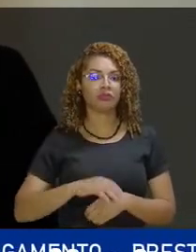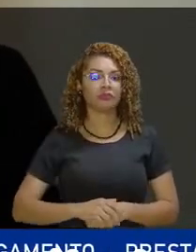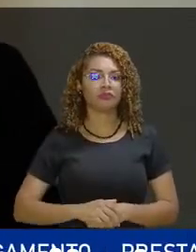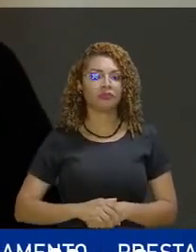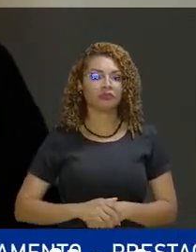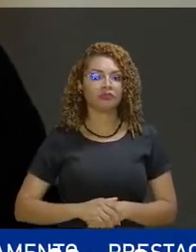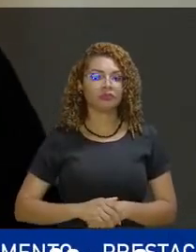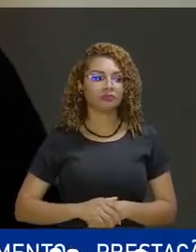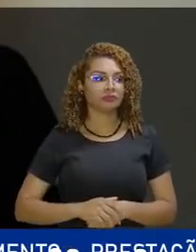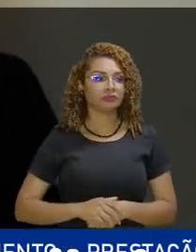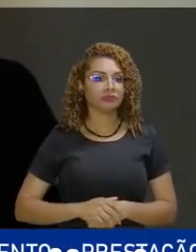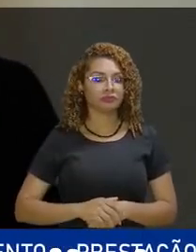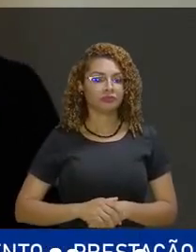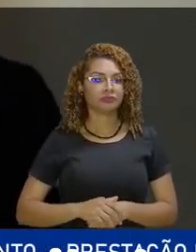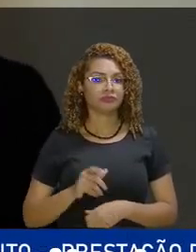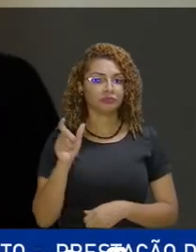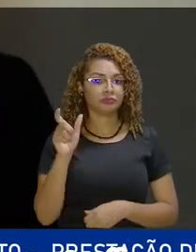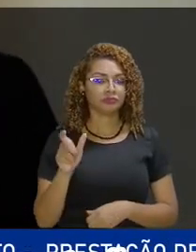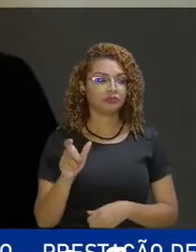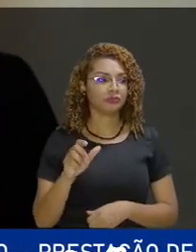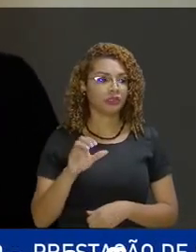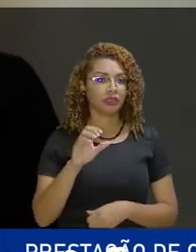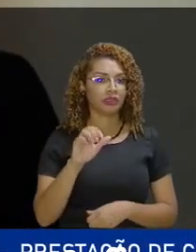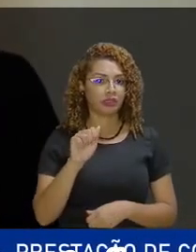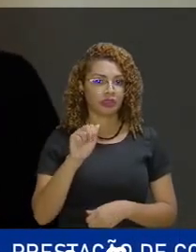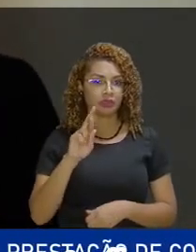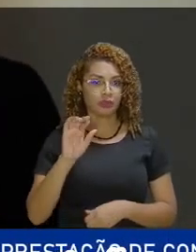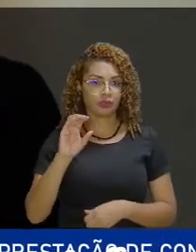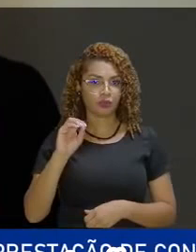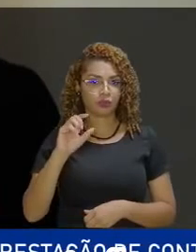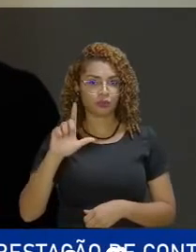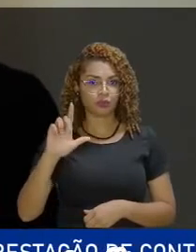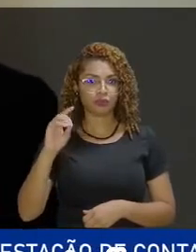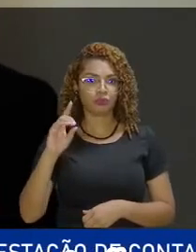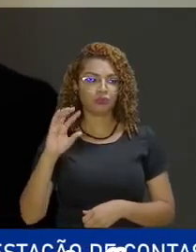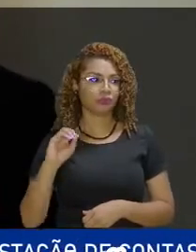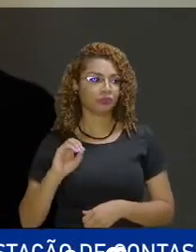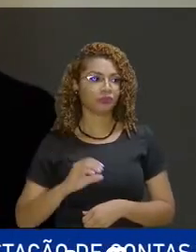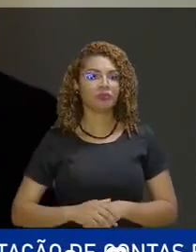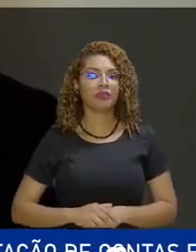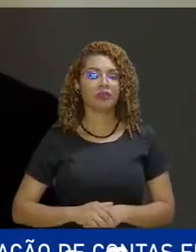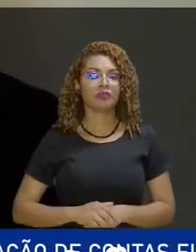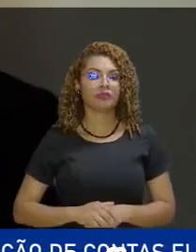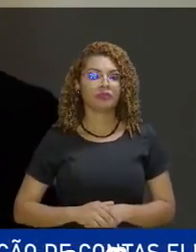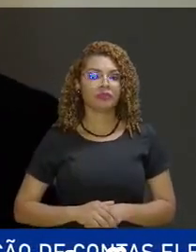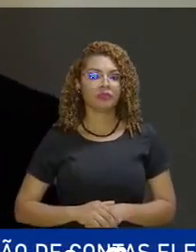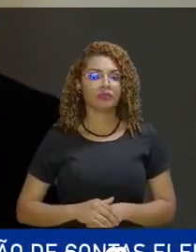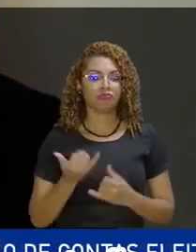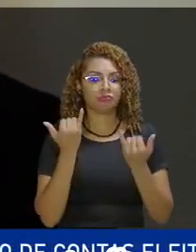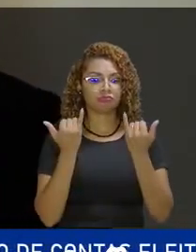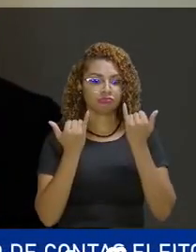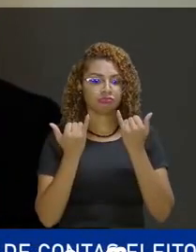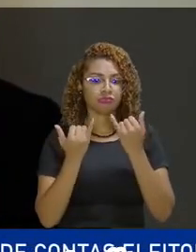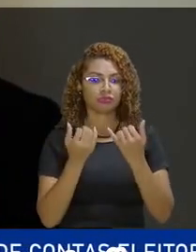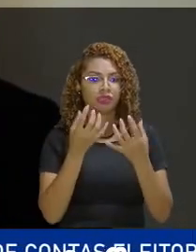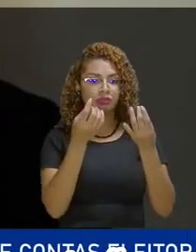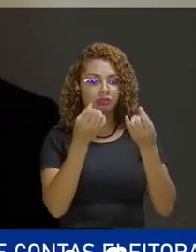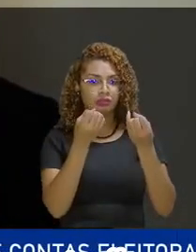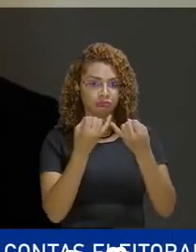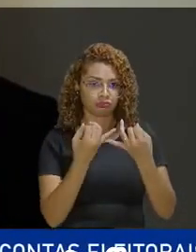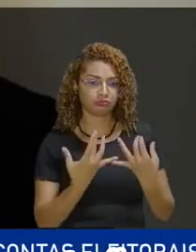Gomes Guimarães, recebi aqui o informe da ilustre relatora que ela está